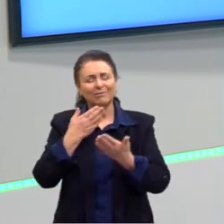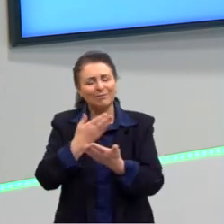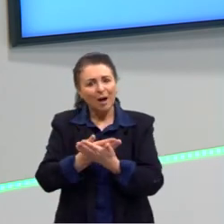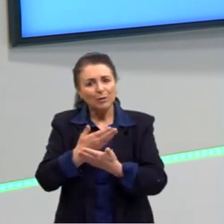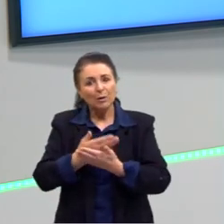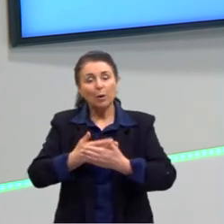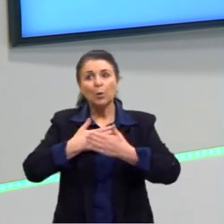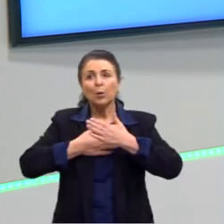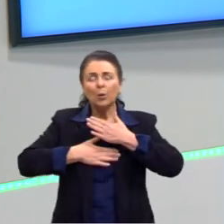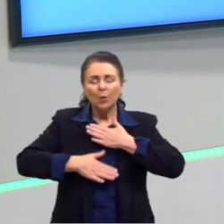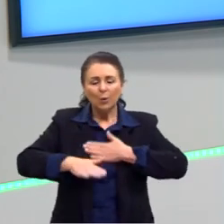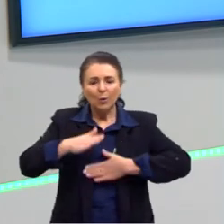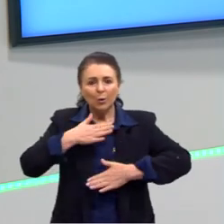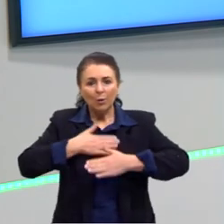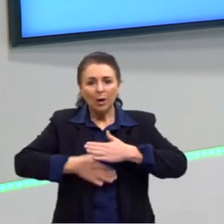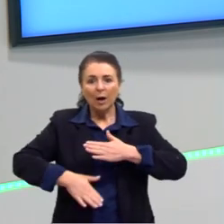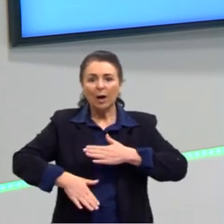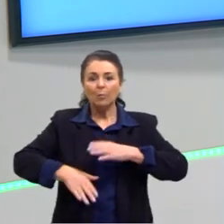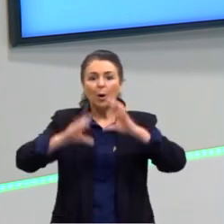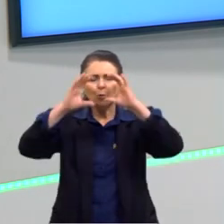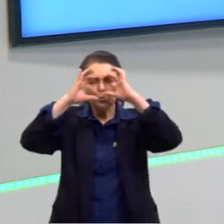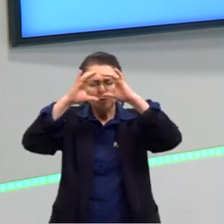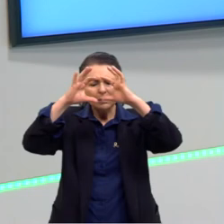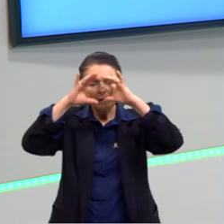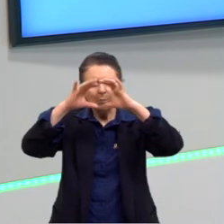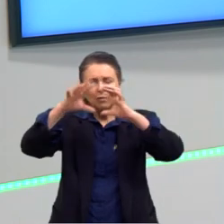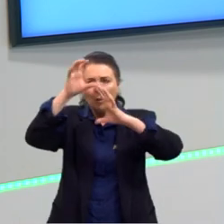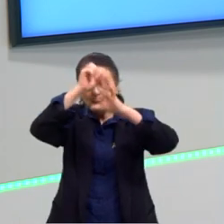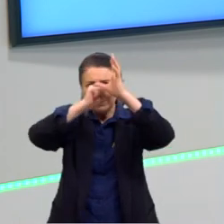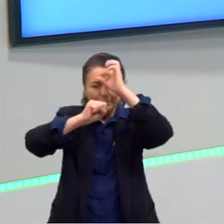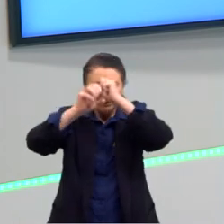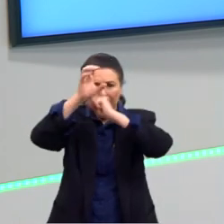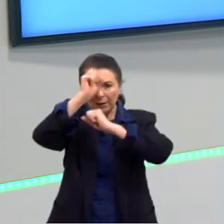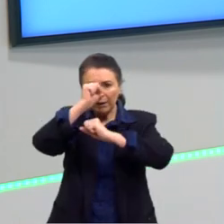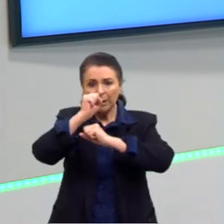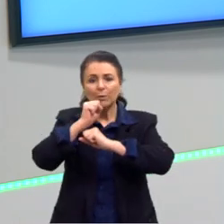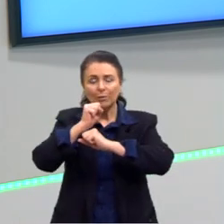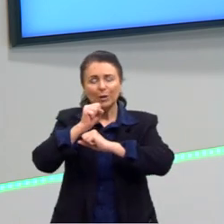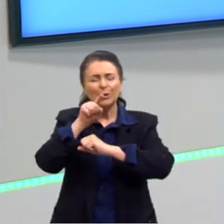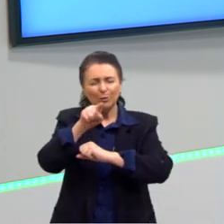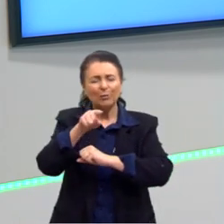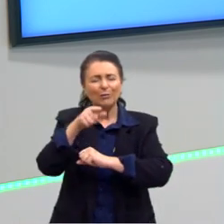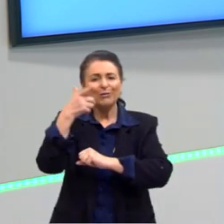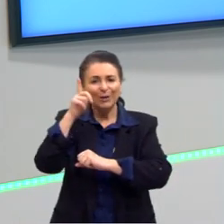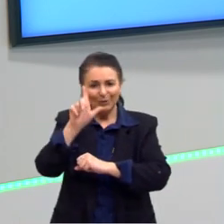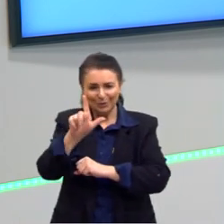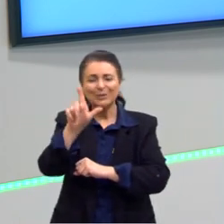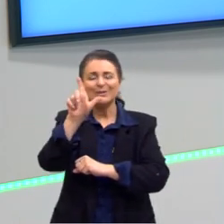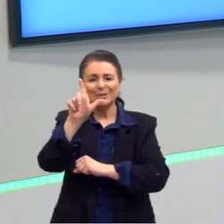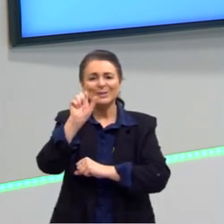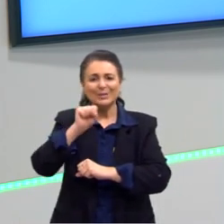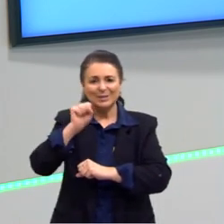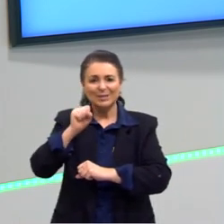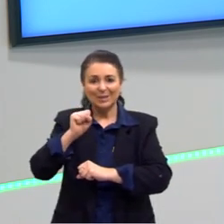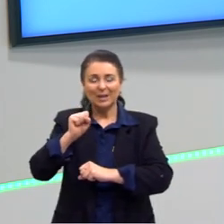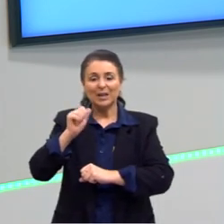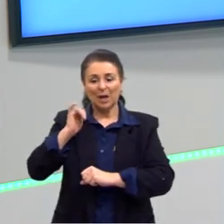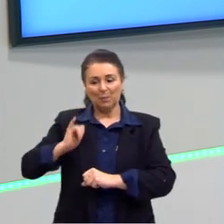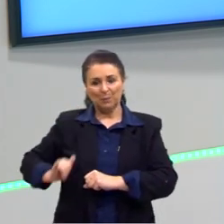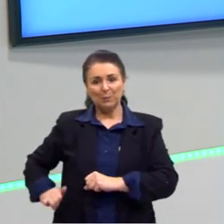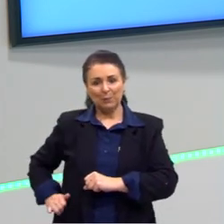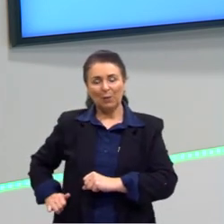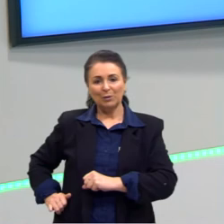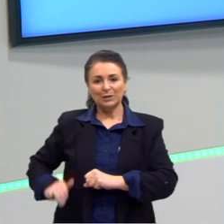que o cérebro vai absorvendo vai aprendendo e vai dar certo o ENEM você vai conseguir essa bolsa vai